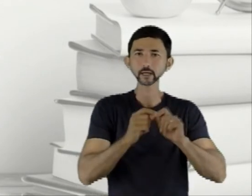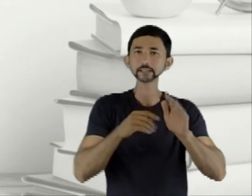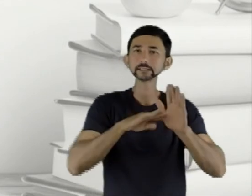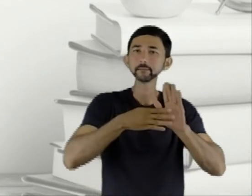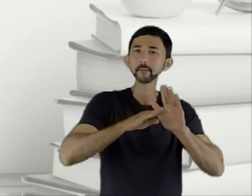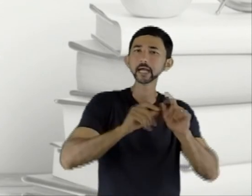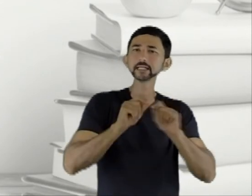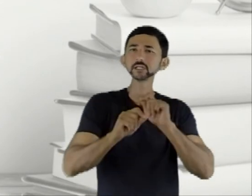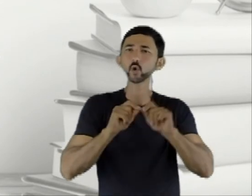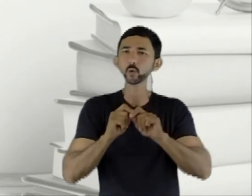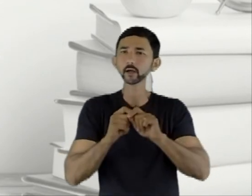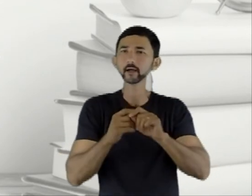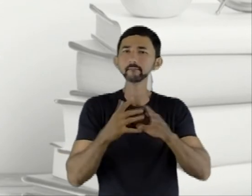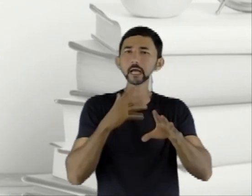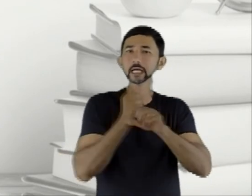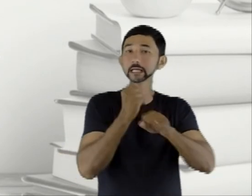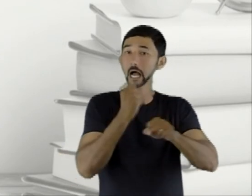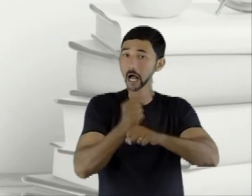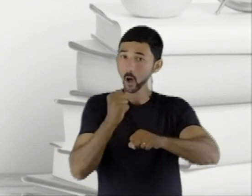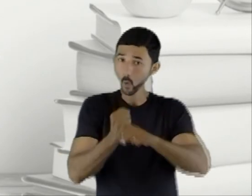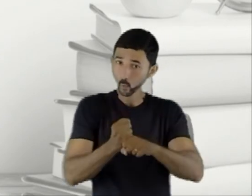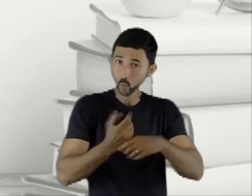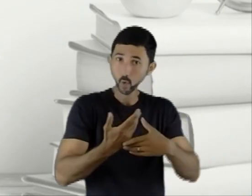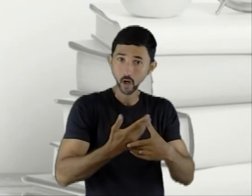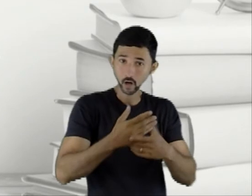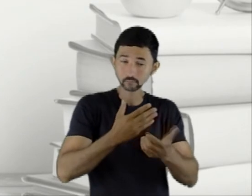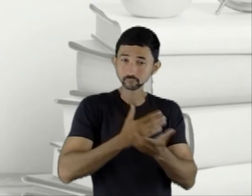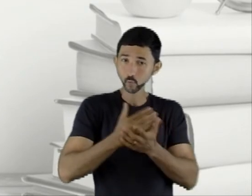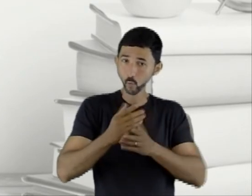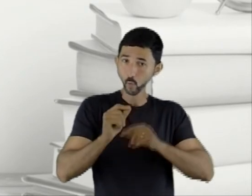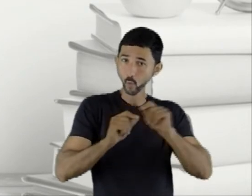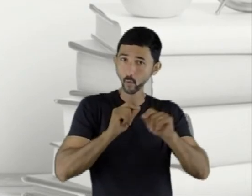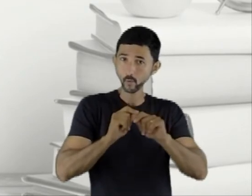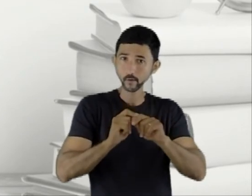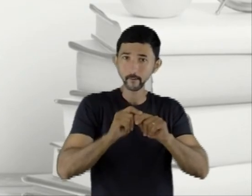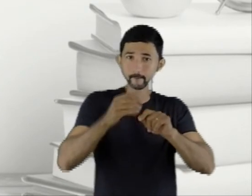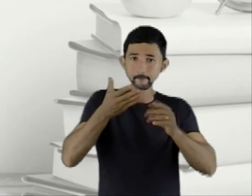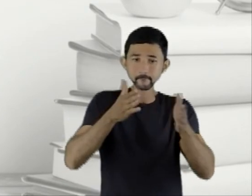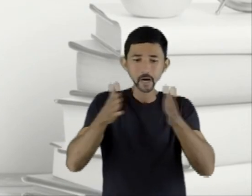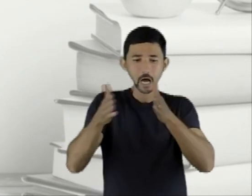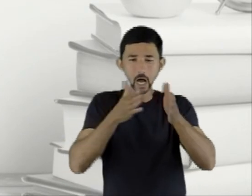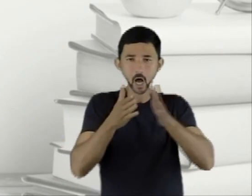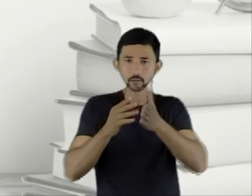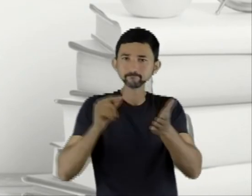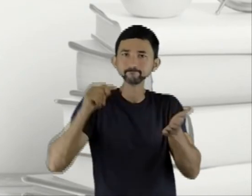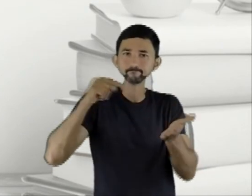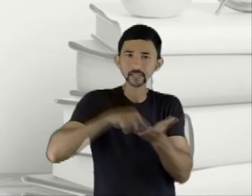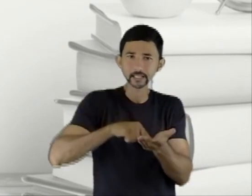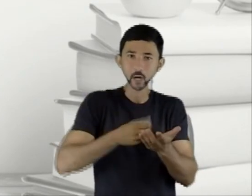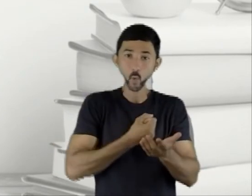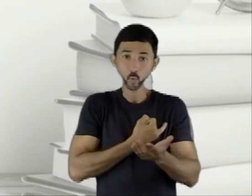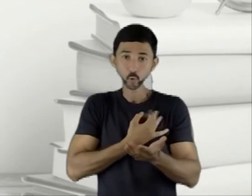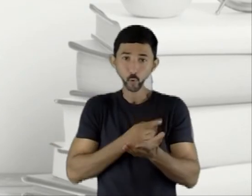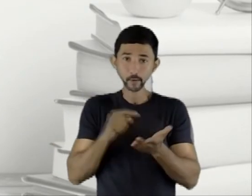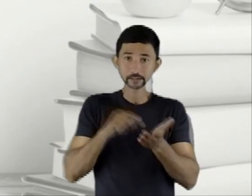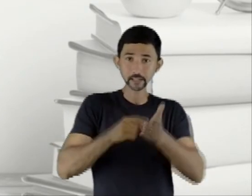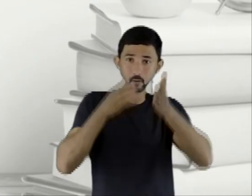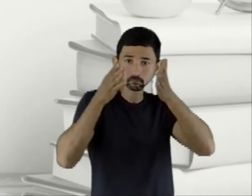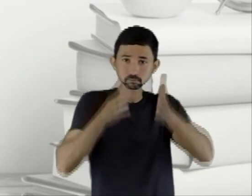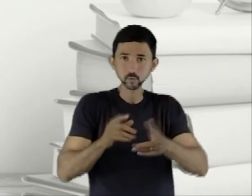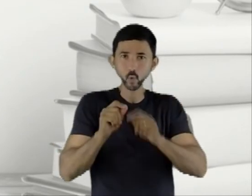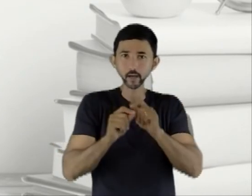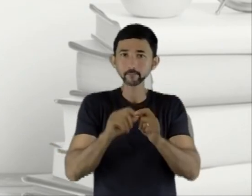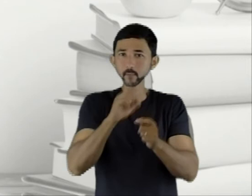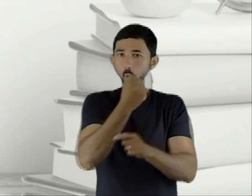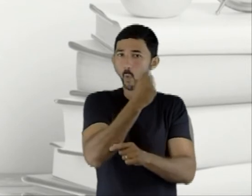nesse caso é a média, como a gente verificou no início da aula, entre os dois elementos centrais. Quais são os elementos centrais?